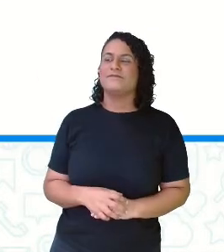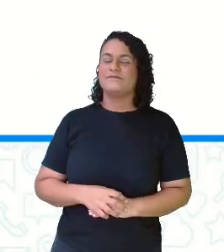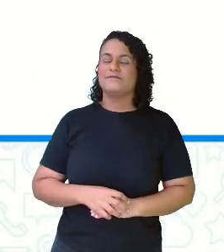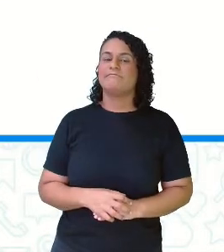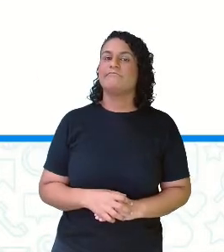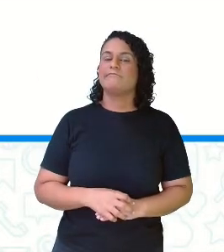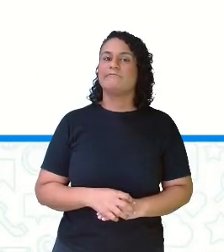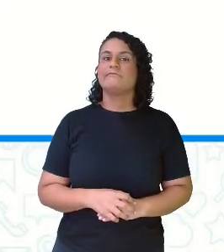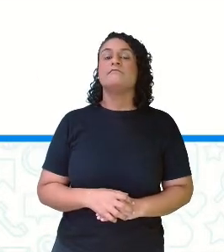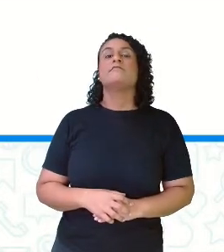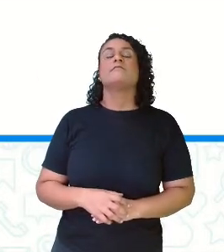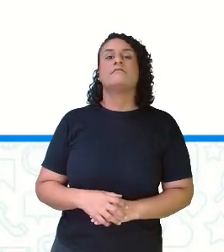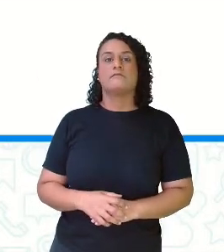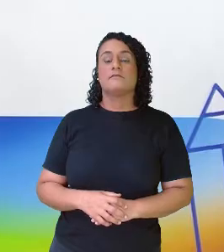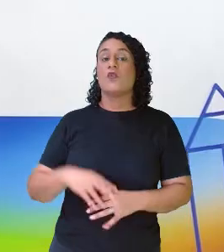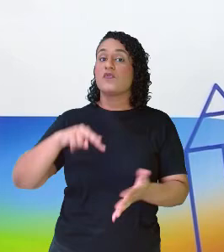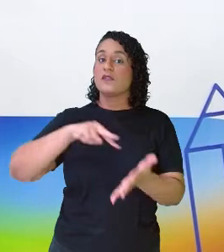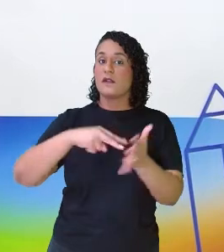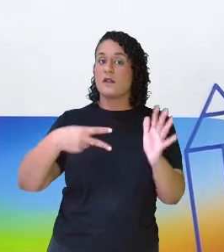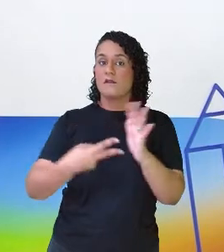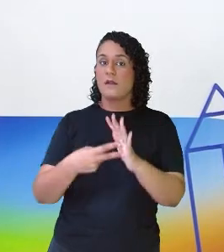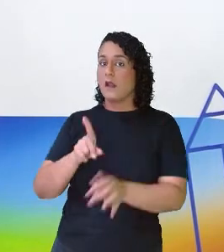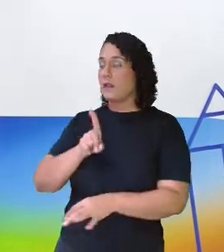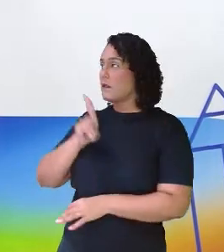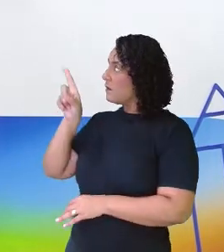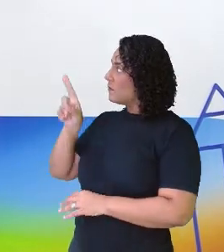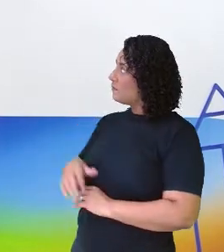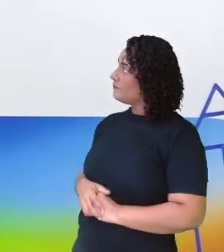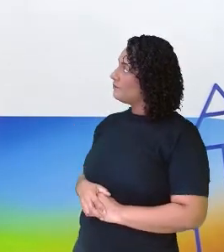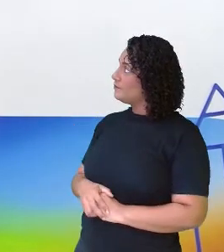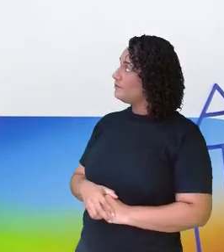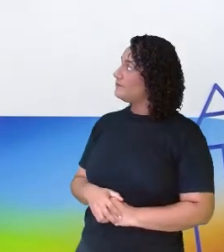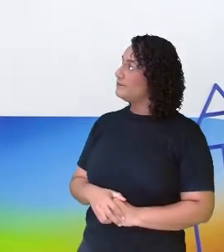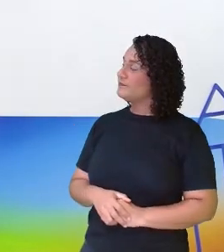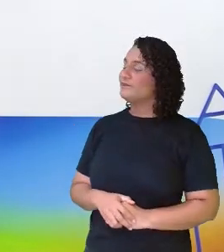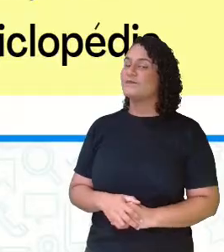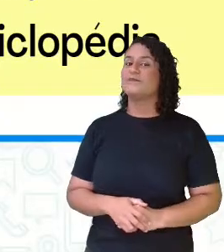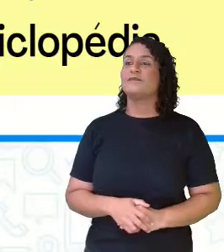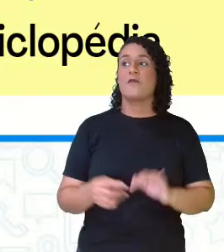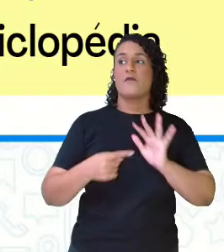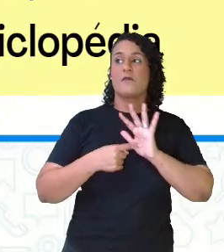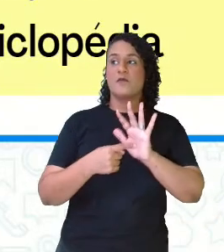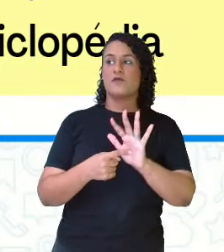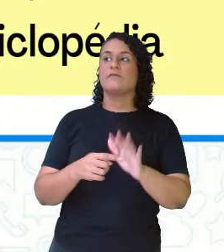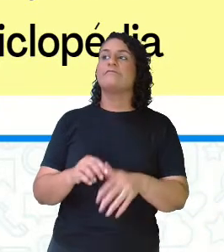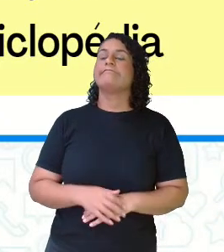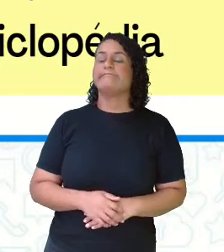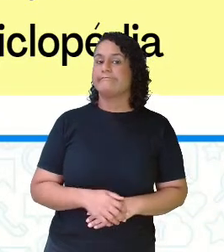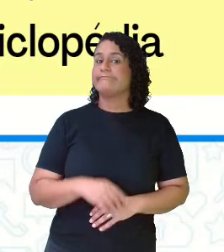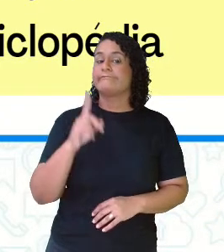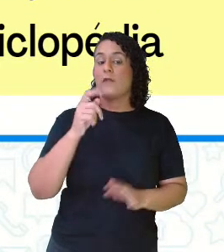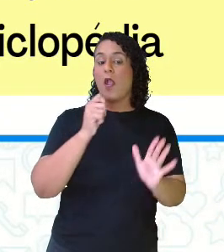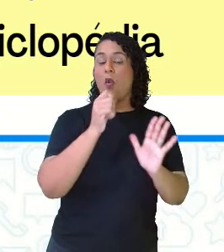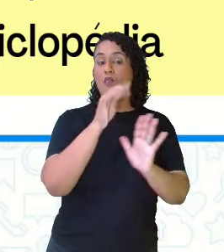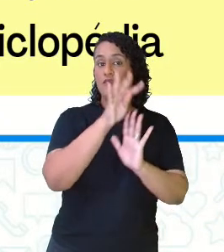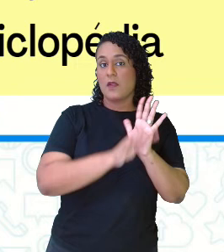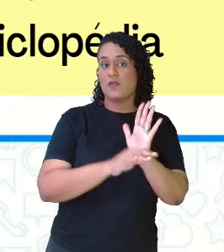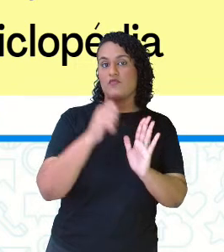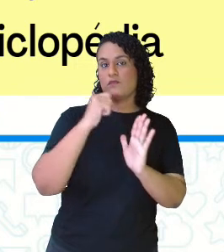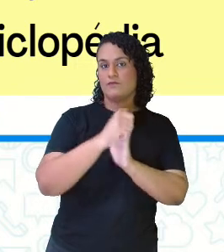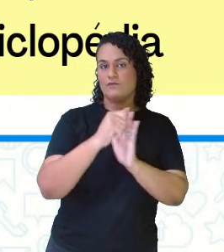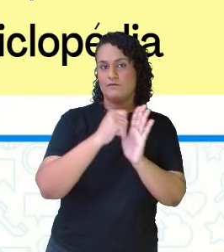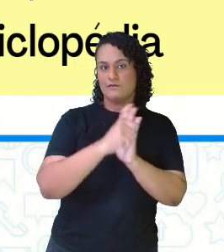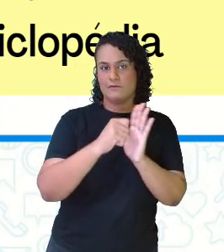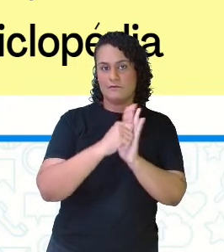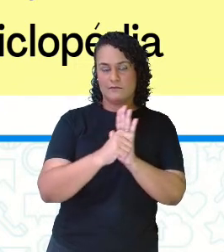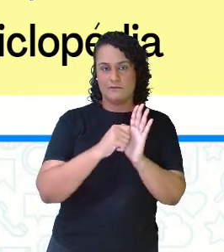dos significados de verbetes é o seguinte, olha só o que eu trago aqui para vocês. Verbete é um texto escrito